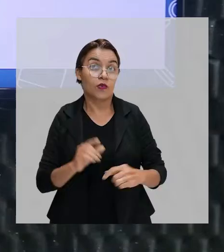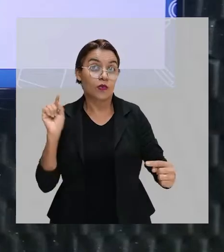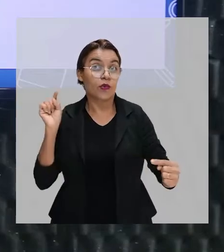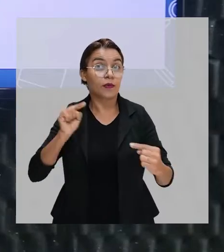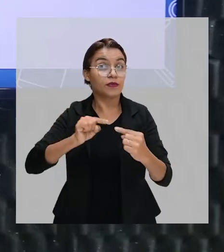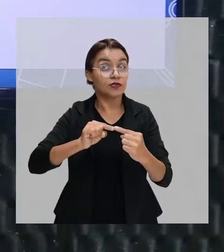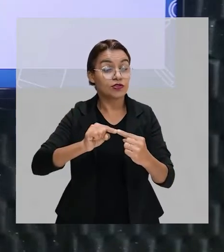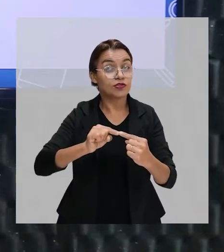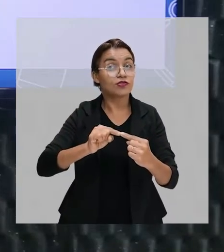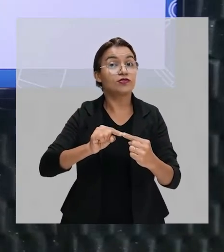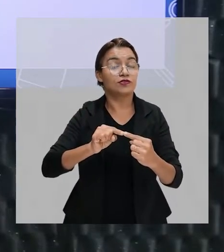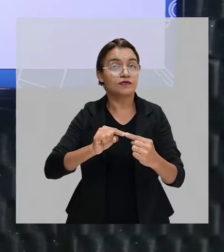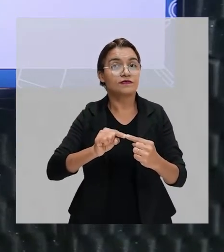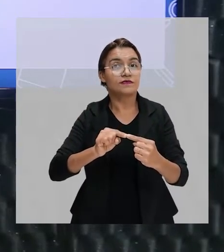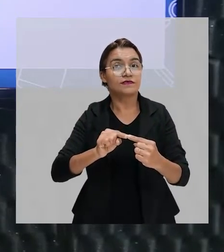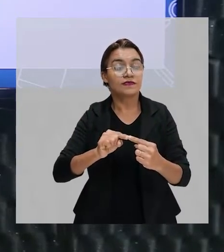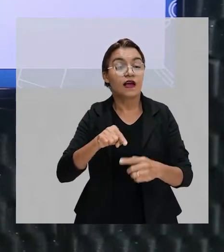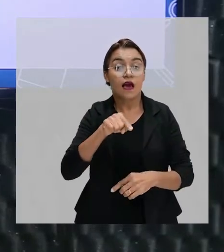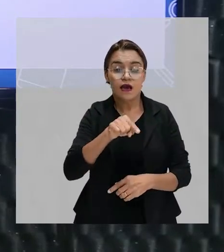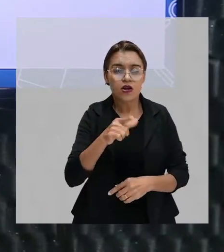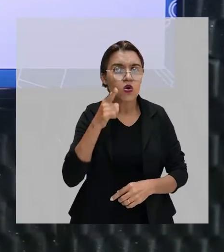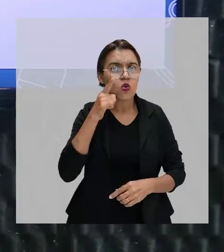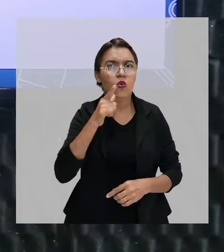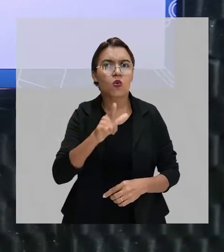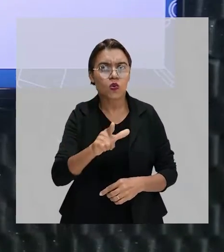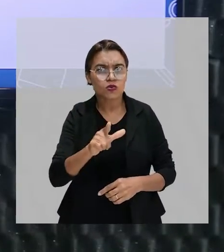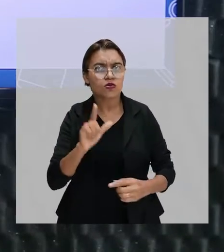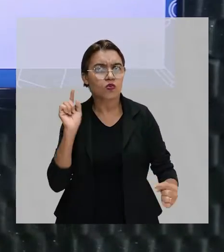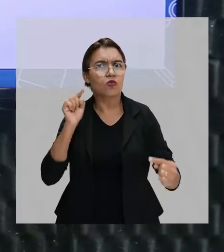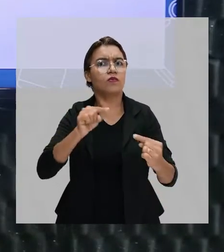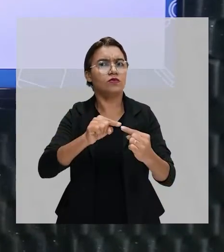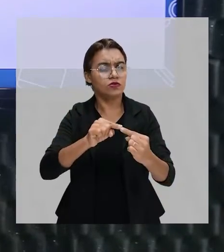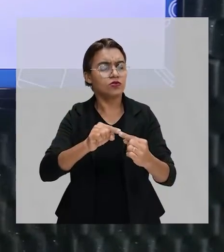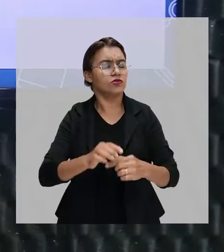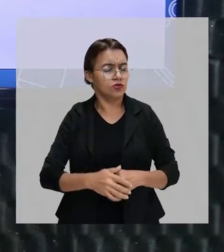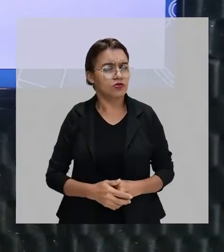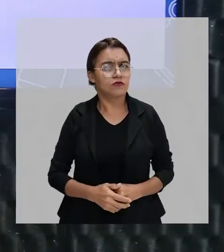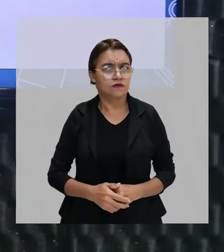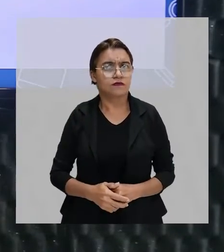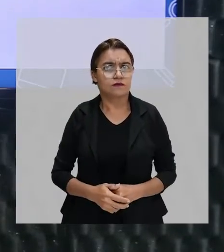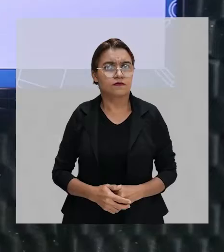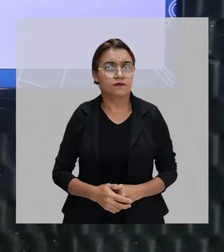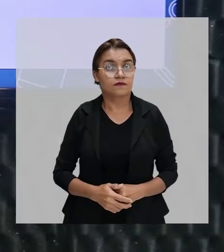objetivo tudo bonitinho e ele atingiu determinado objetivo